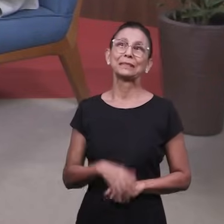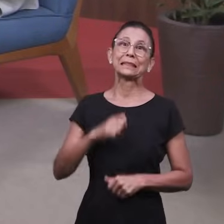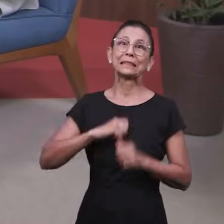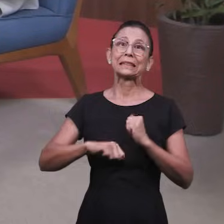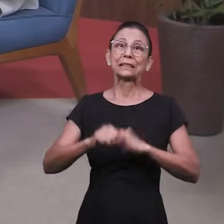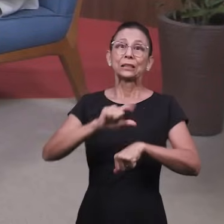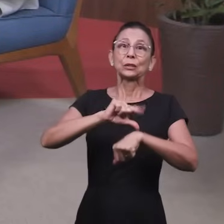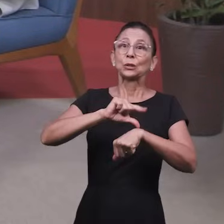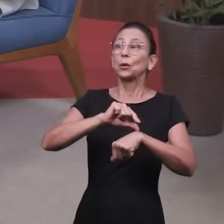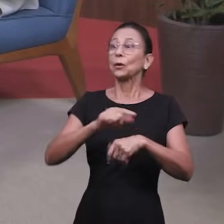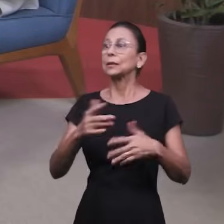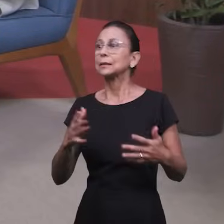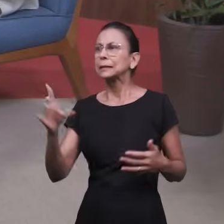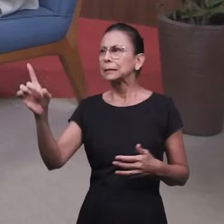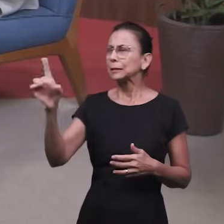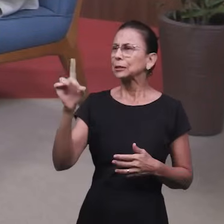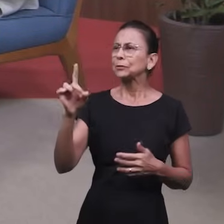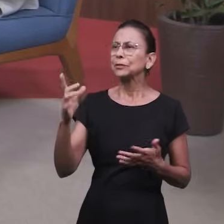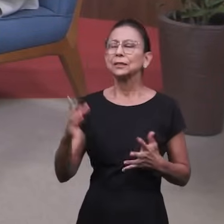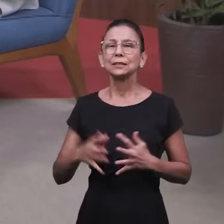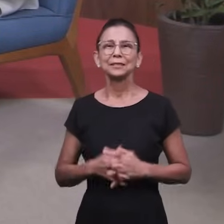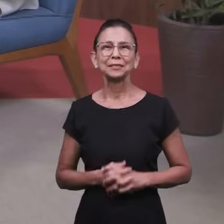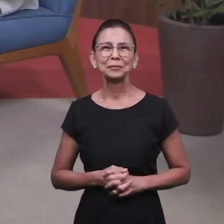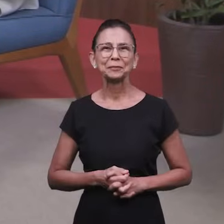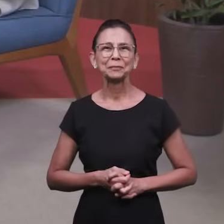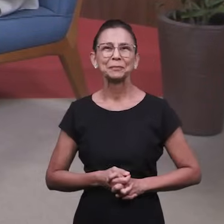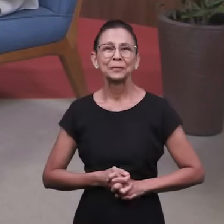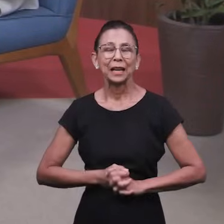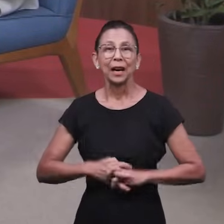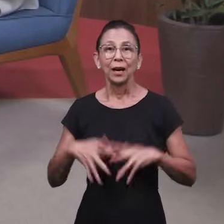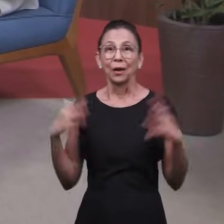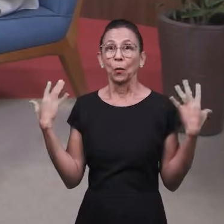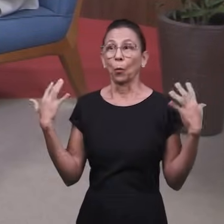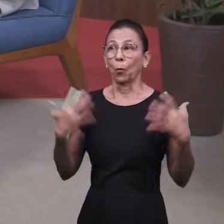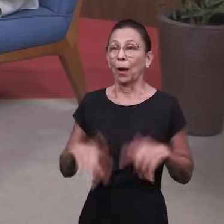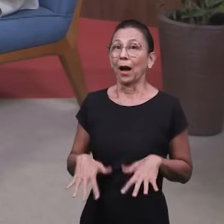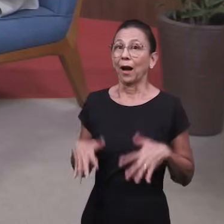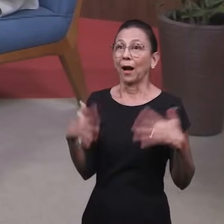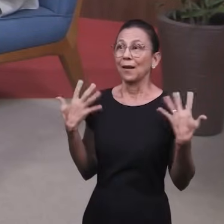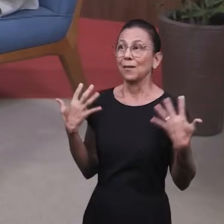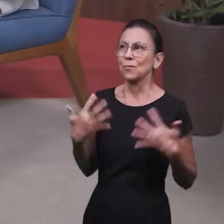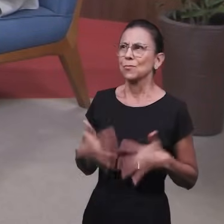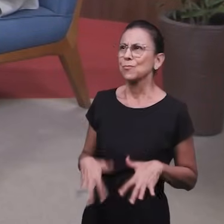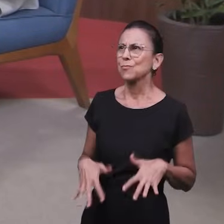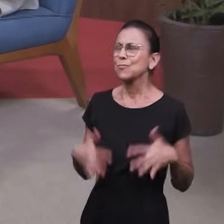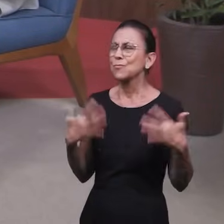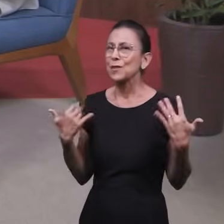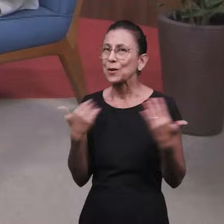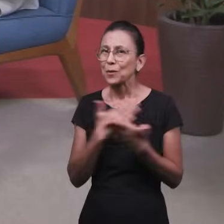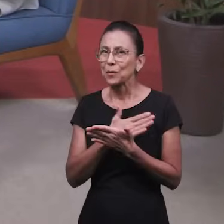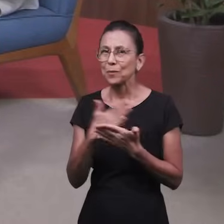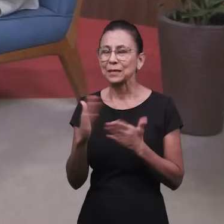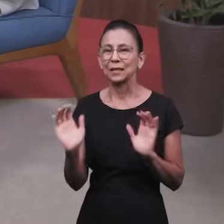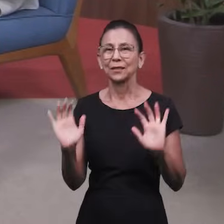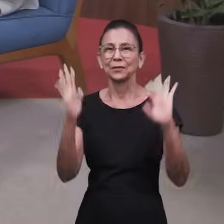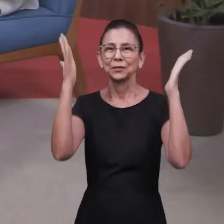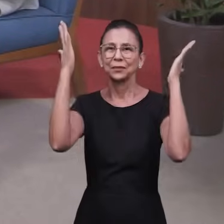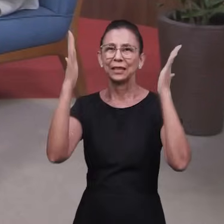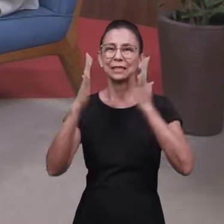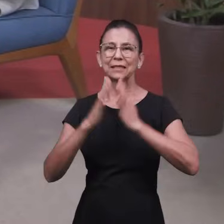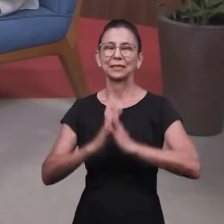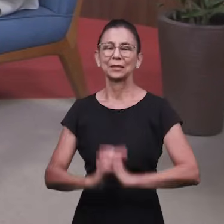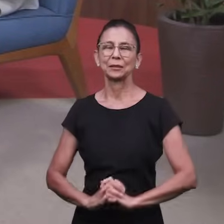do noivo. Que hora que ele vai chegar? Exatamente. E a chegada era o ápice da festa. Exatamente. Começava a